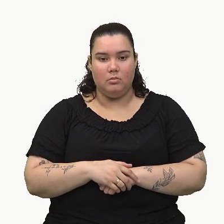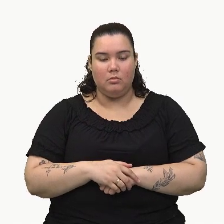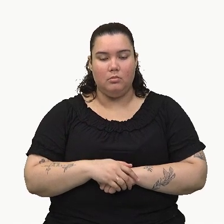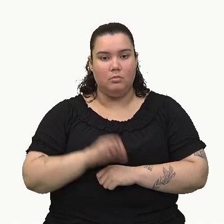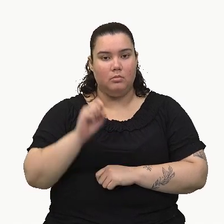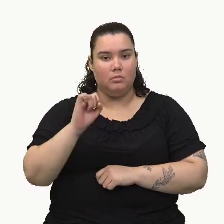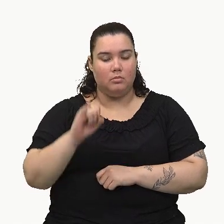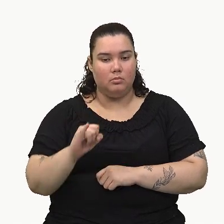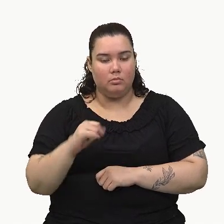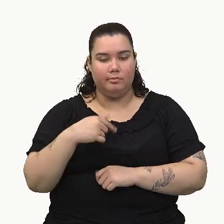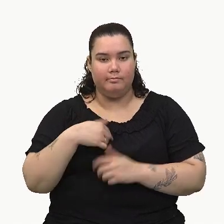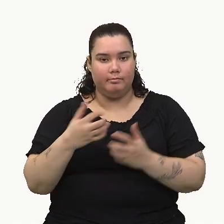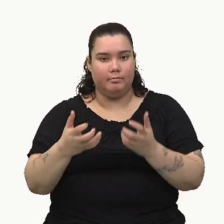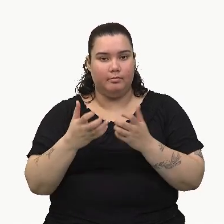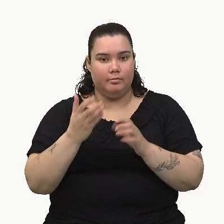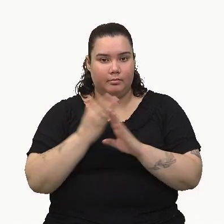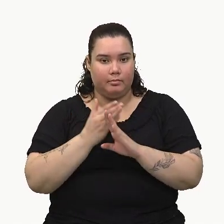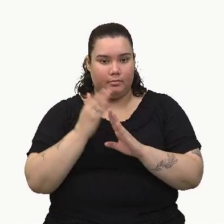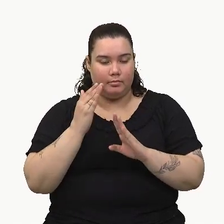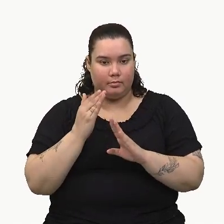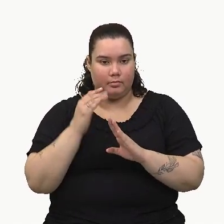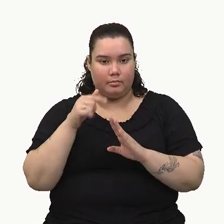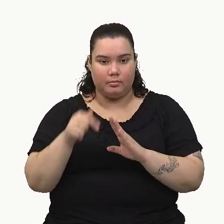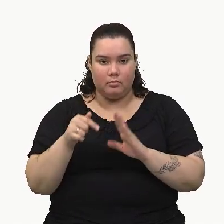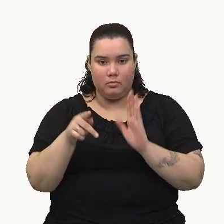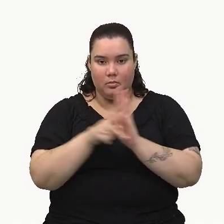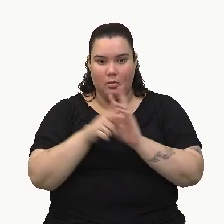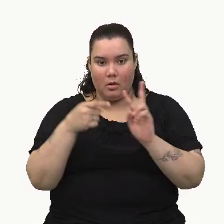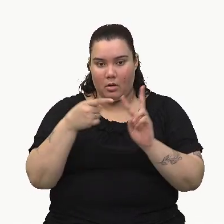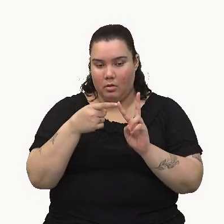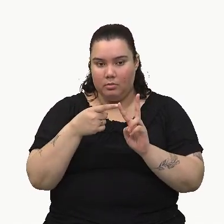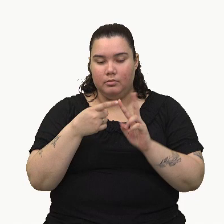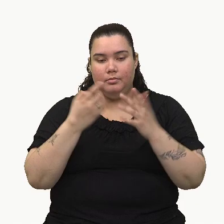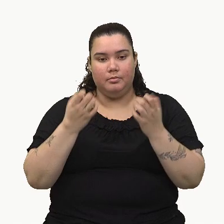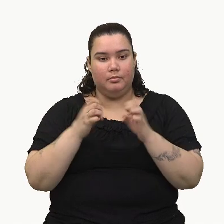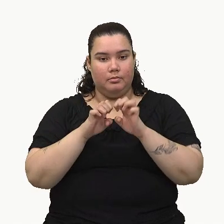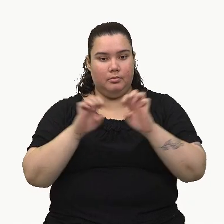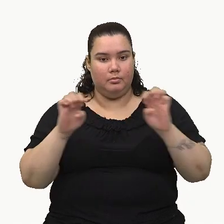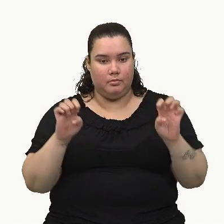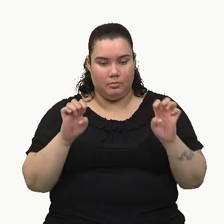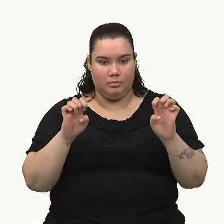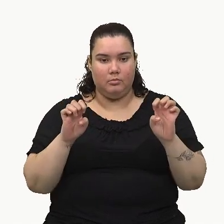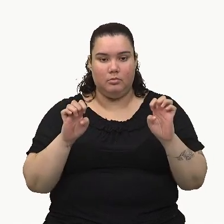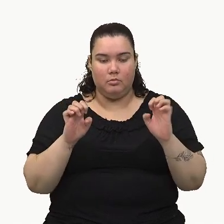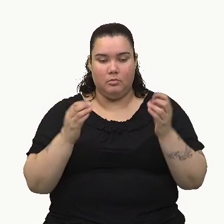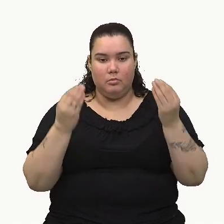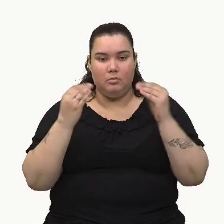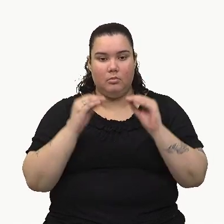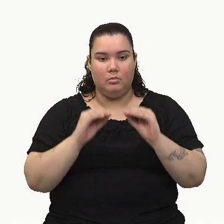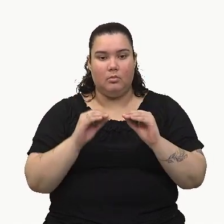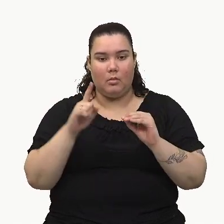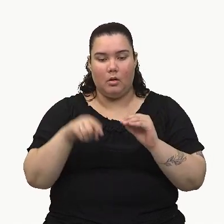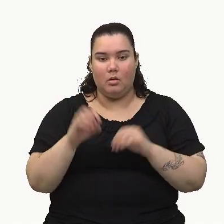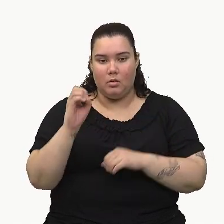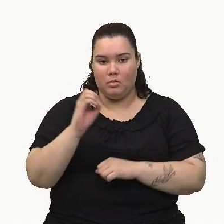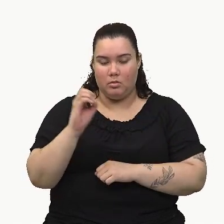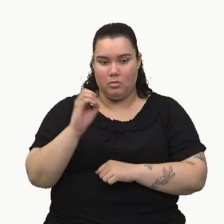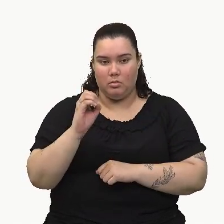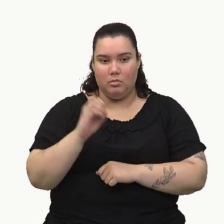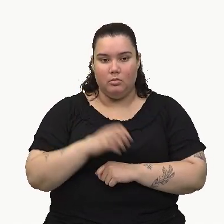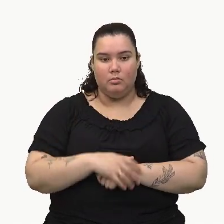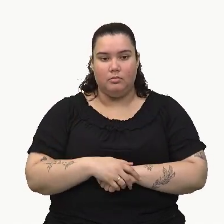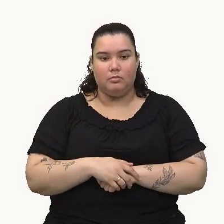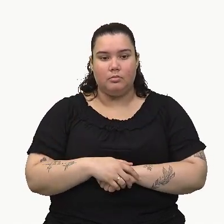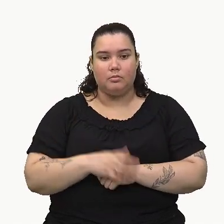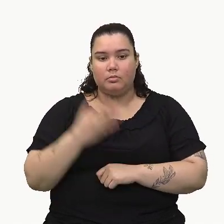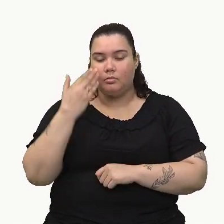Novamente, se eu quero encontrar a raiz da função, eu vou pegar a expressão dela e igualar a zero. Fazendo